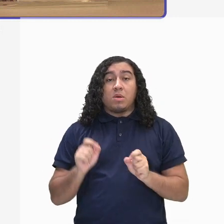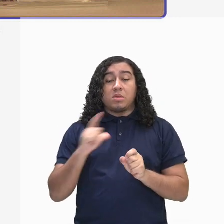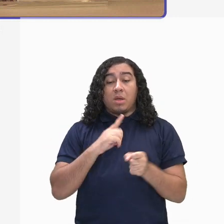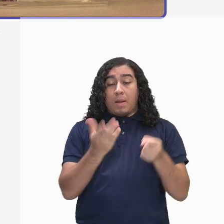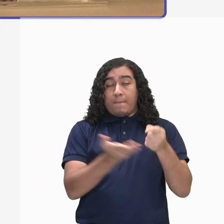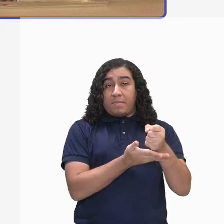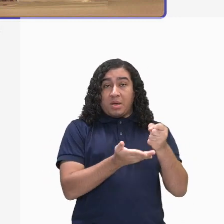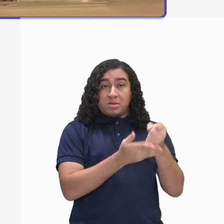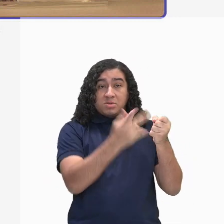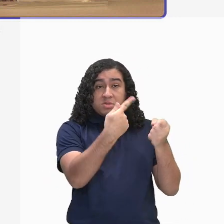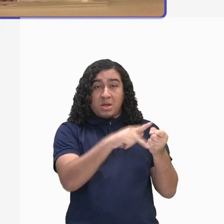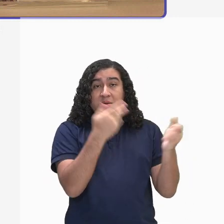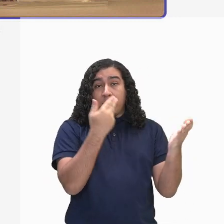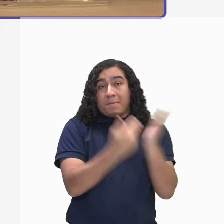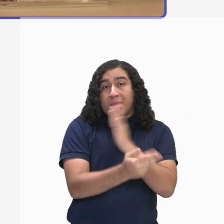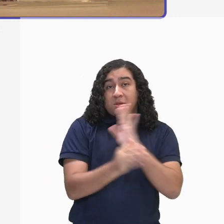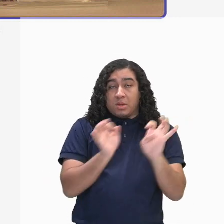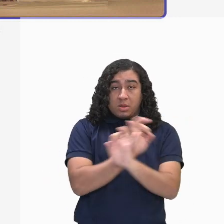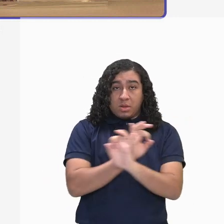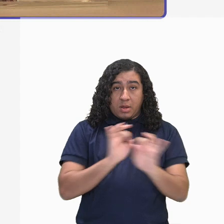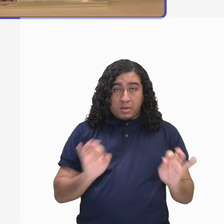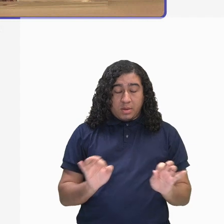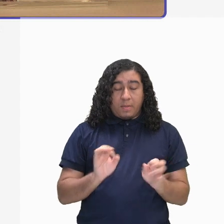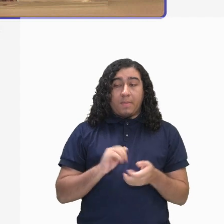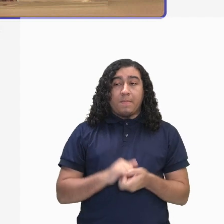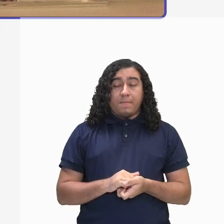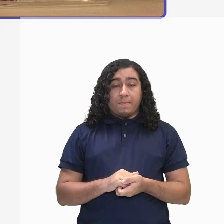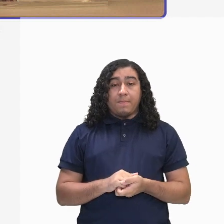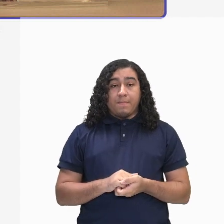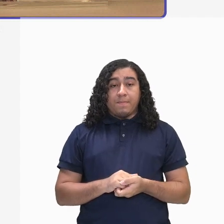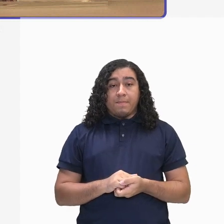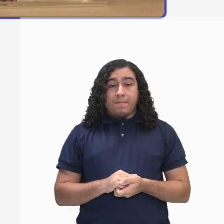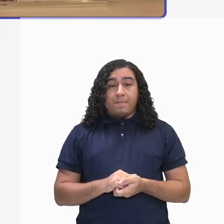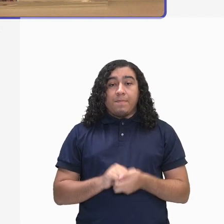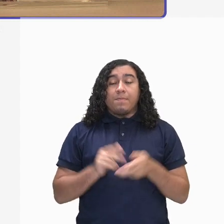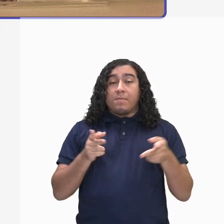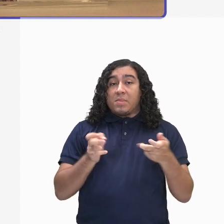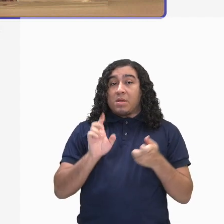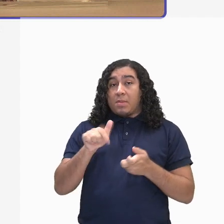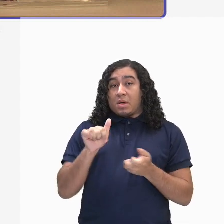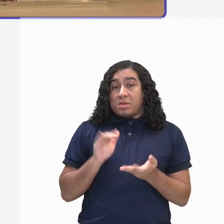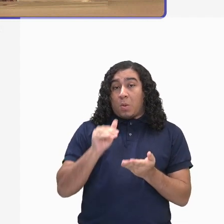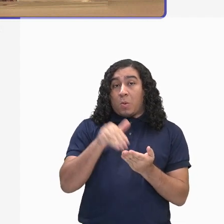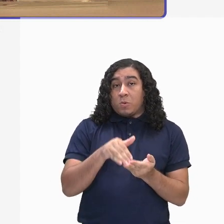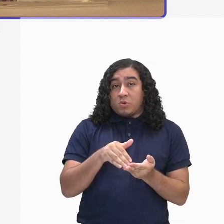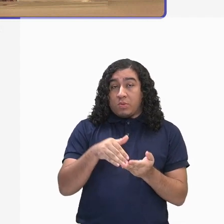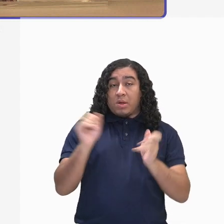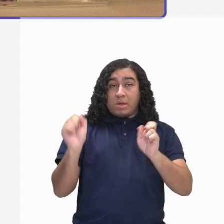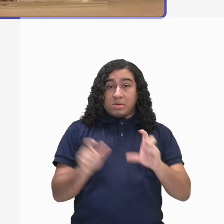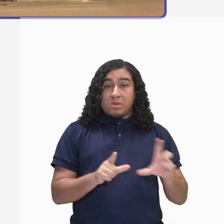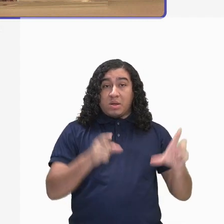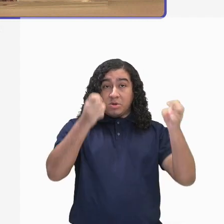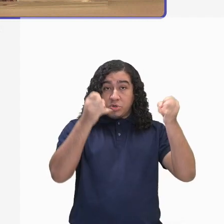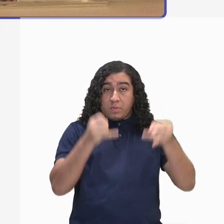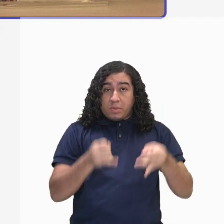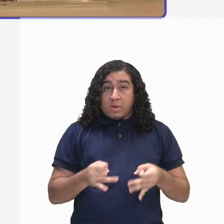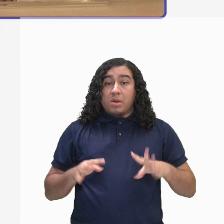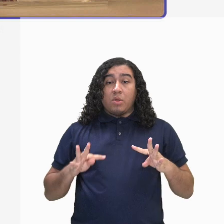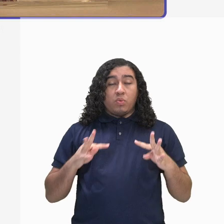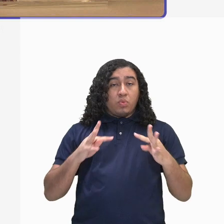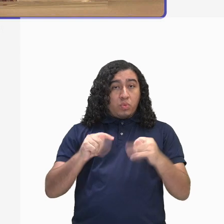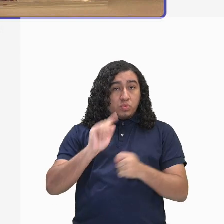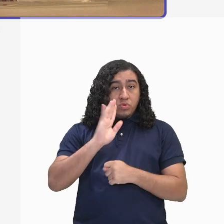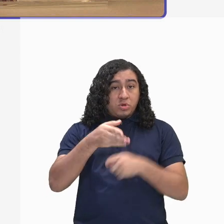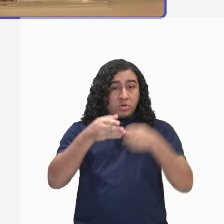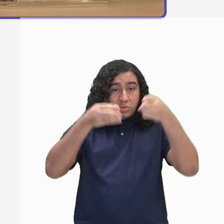se perca com o passar do tempo. Olha aí, essa última cartela, ela reforça aí o que eu acabei de falar, né? Para